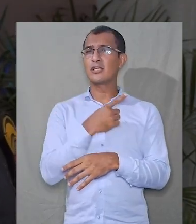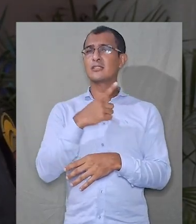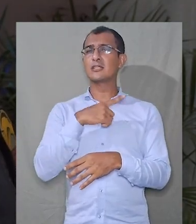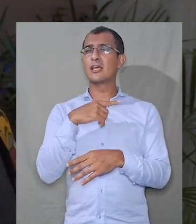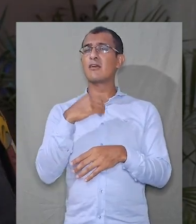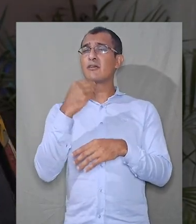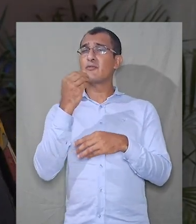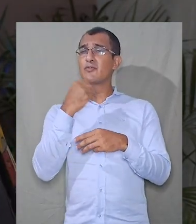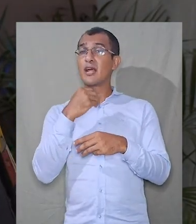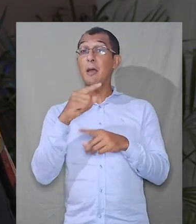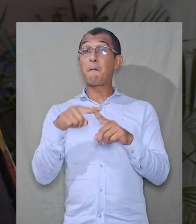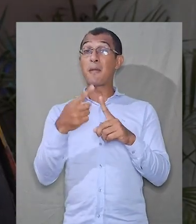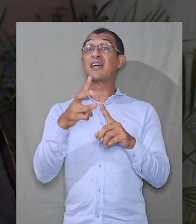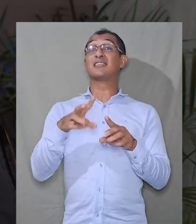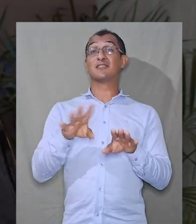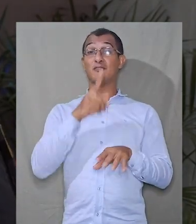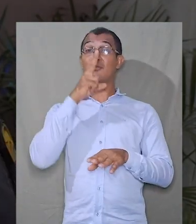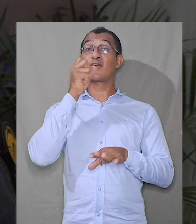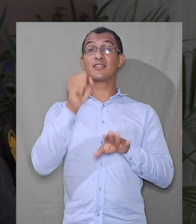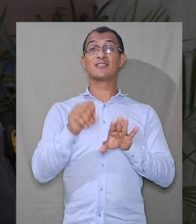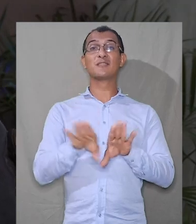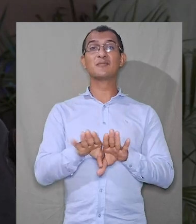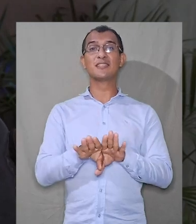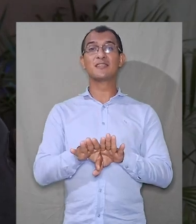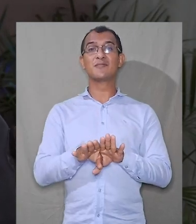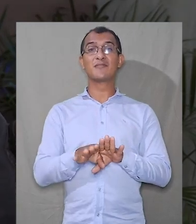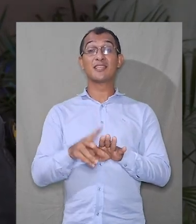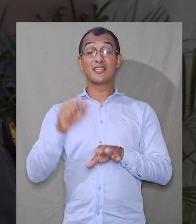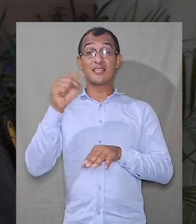amadas, somos frágeis, somos, mas ao mesmo tempo nós